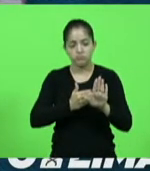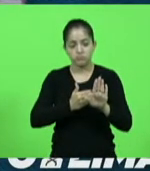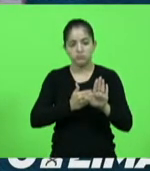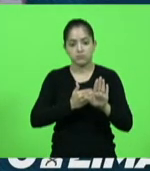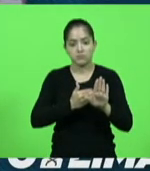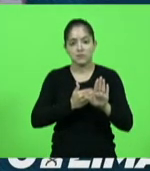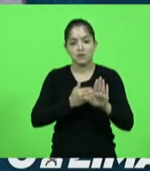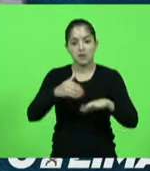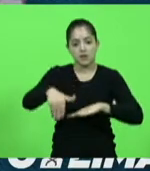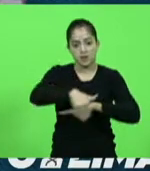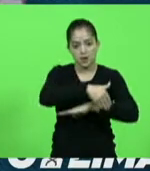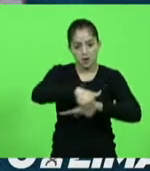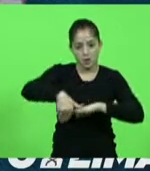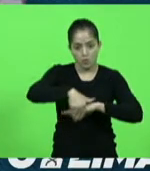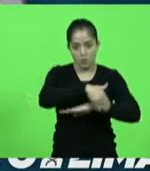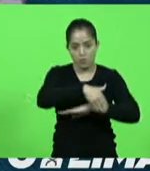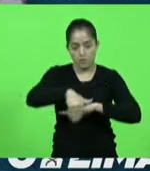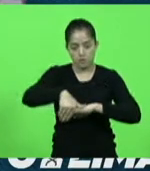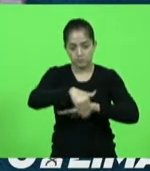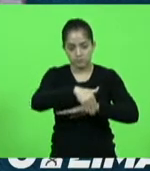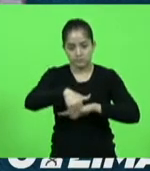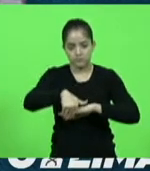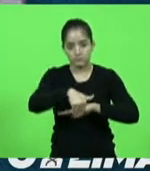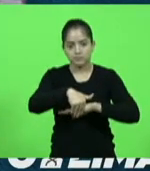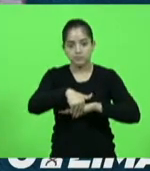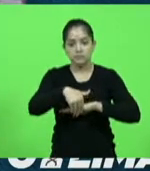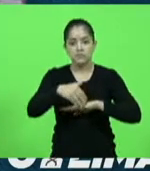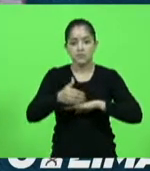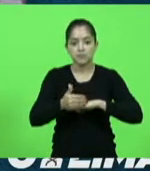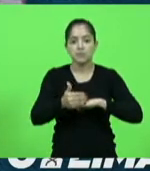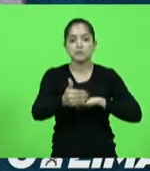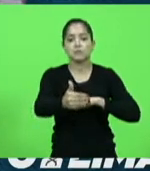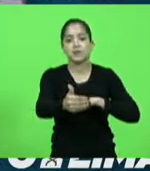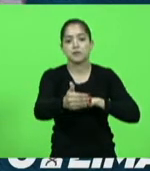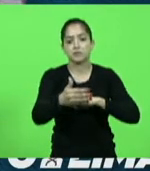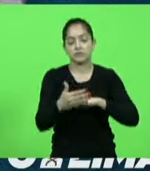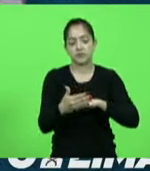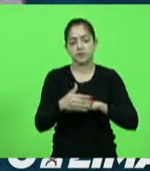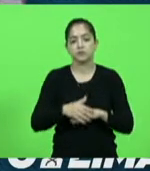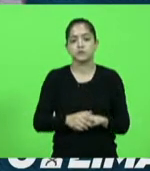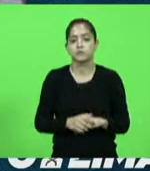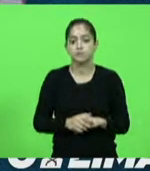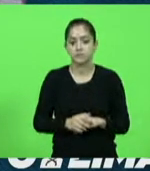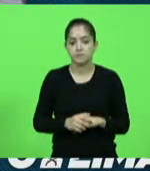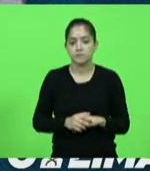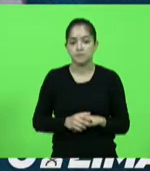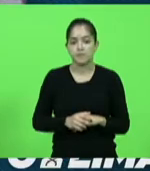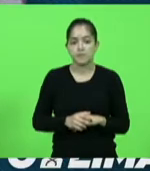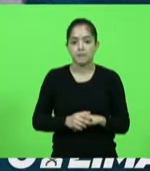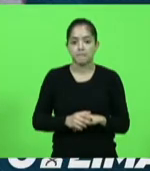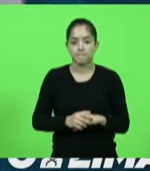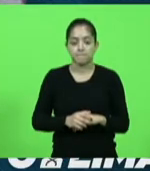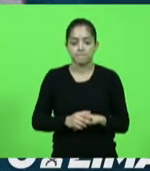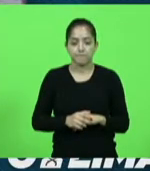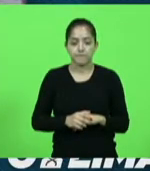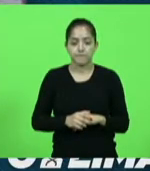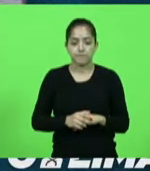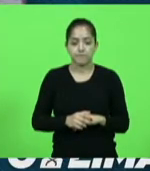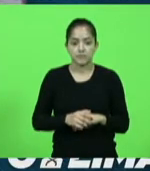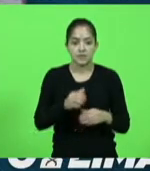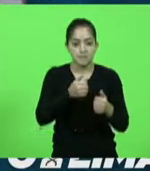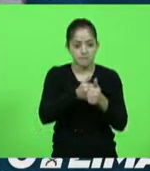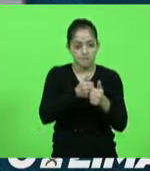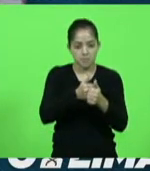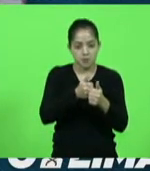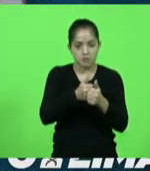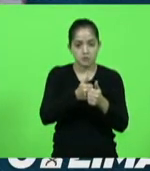aquela rua que atravessa ali atrás, ali, mais adiante um pouquinho, né, nos fundos da quase chega lá nos fundos da Havan, lá, toda a